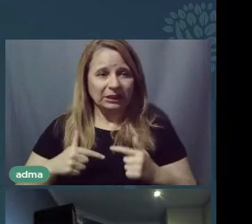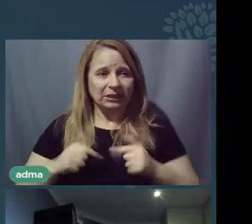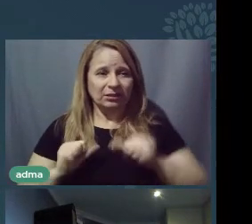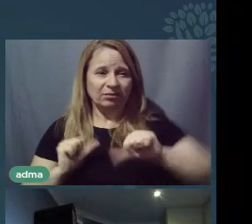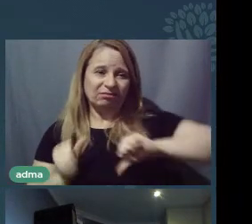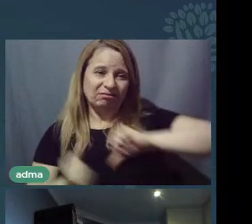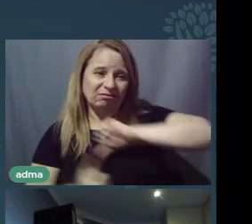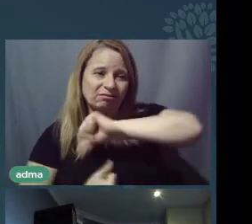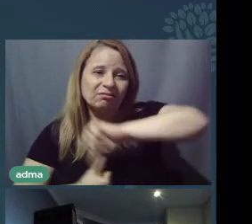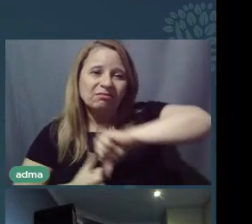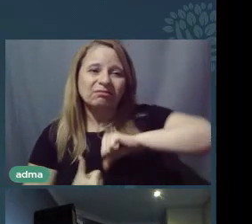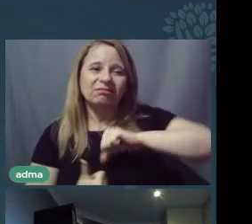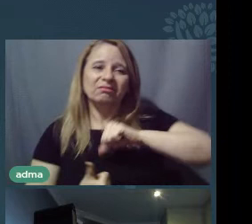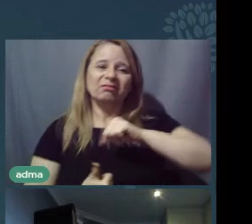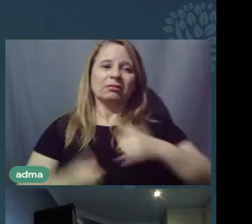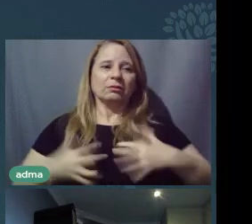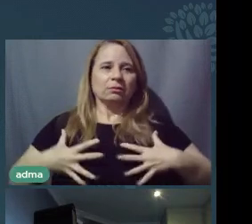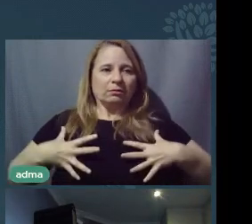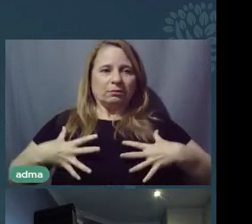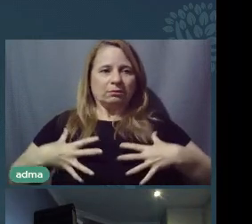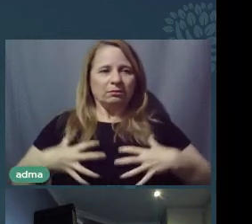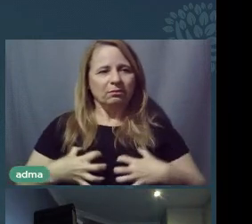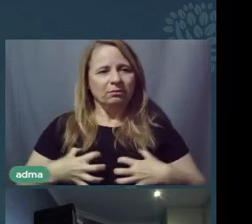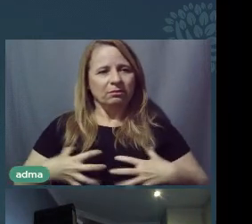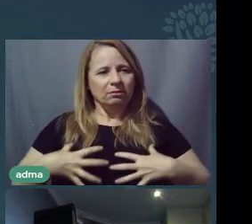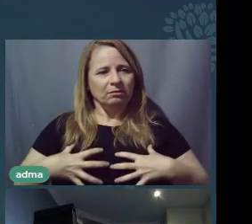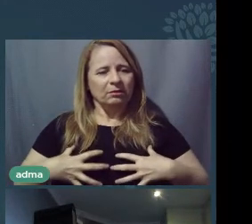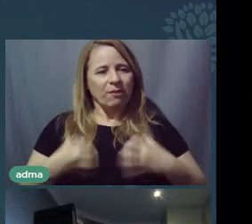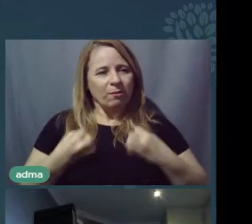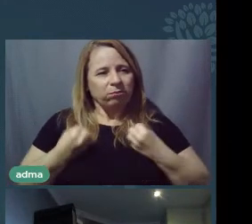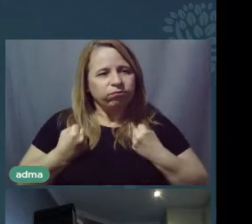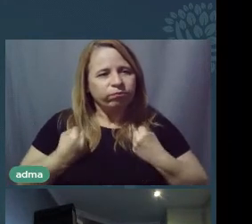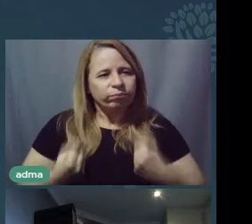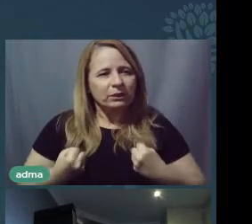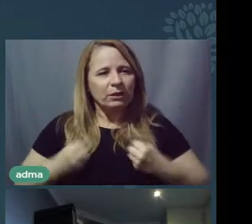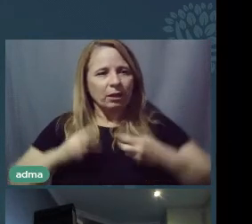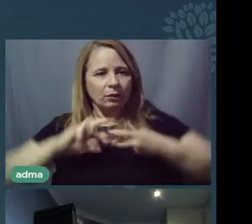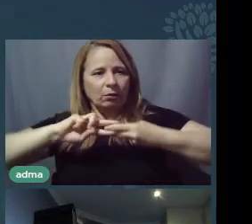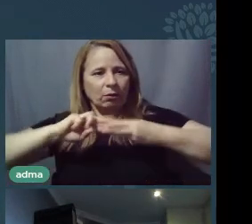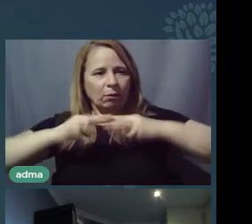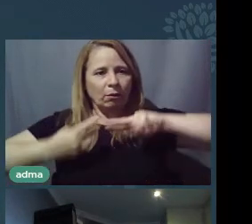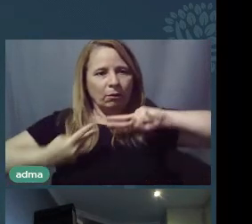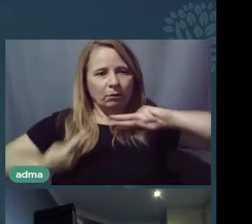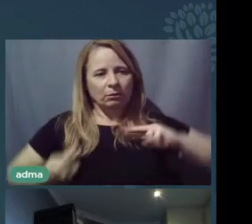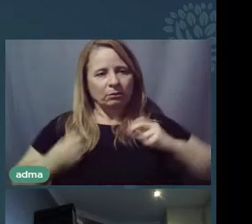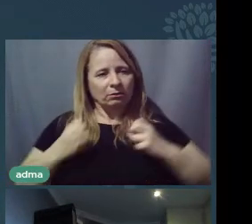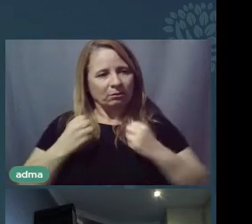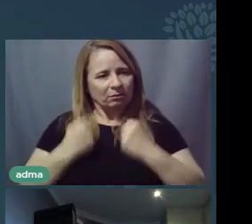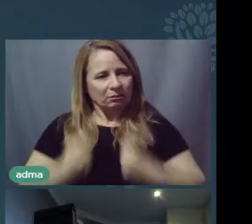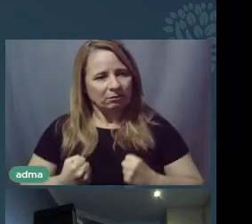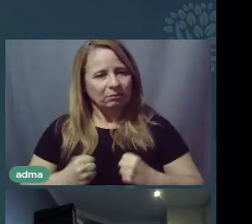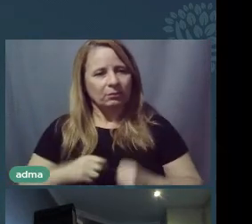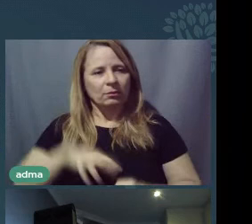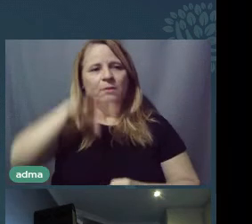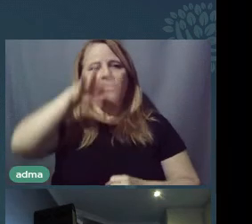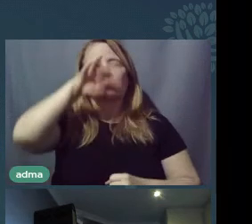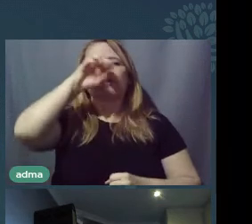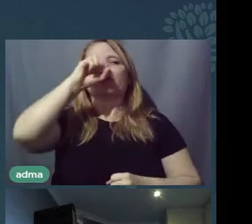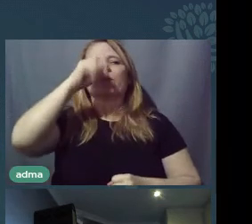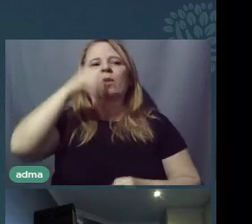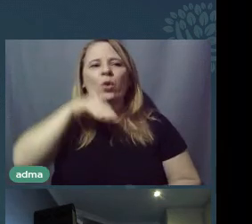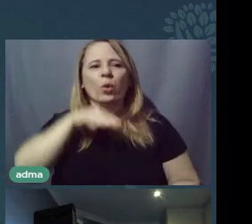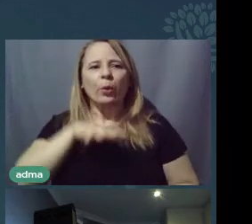completamente a biomecânica da caixa torácica e sobrecarrega a musculatura ventilatória e reduz a